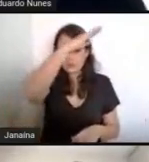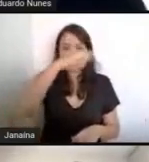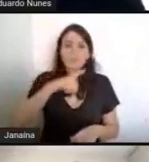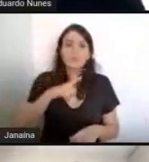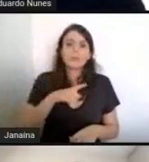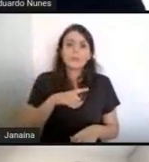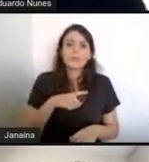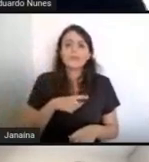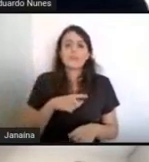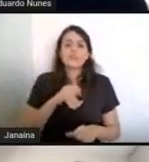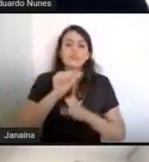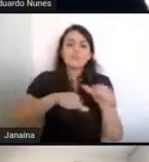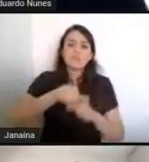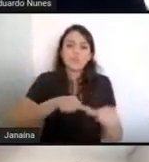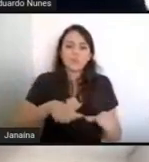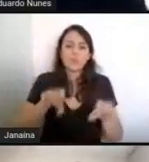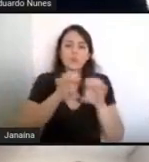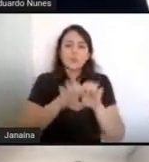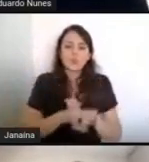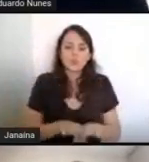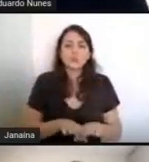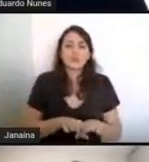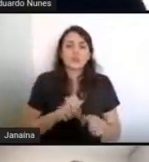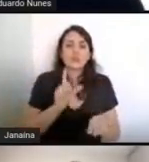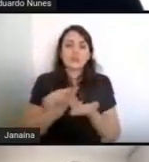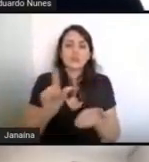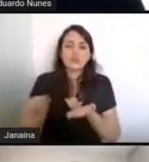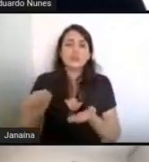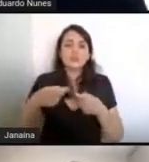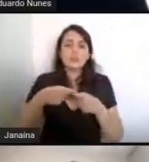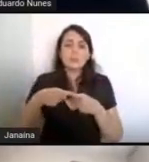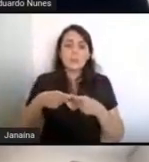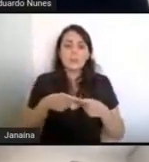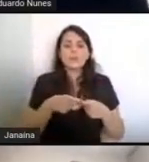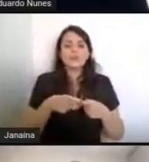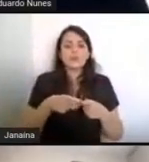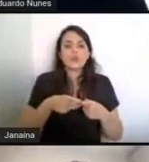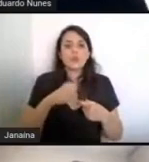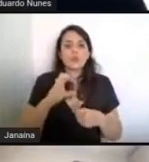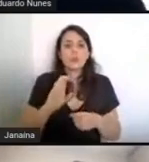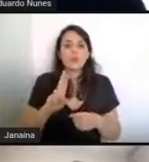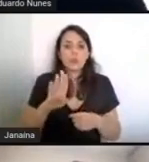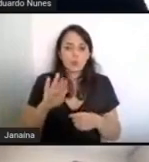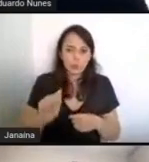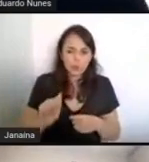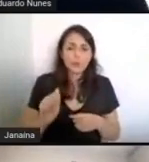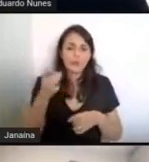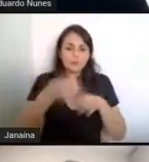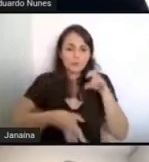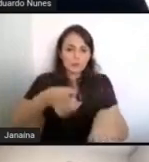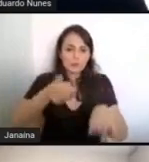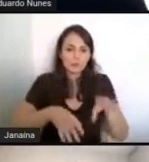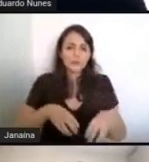do programa Mais Médicos no Brasil, né, com a saída dos médicos cubanos e com toda aquela guerra ideológica que o governo vem travando, chamando